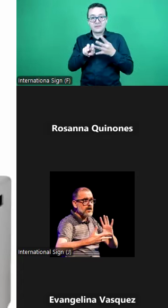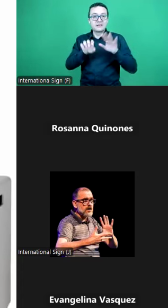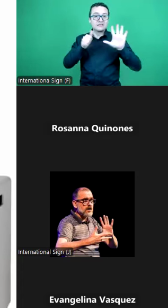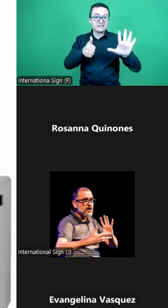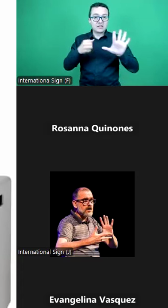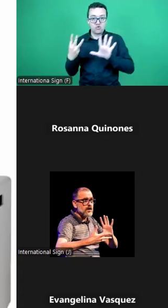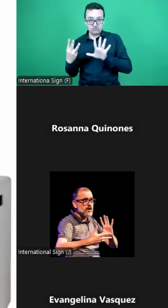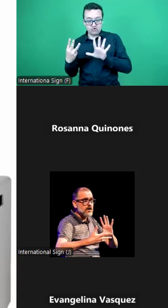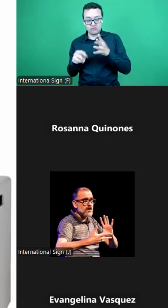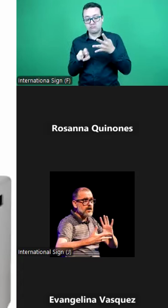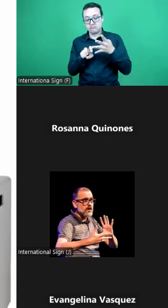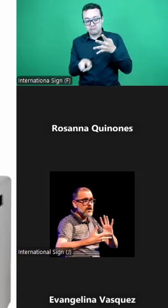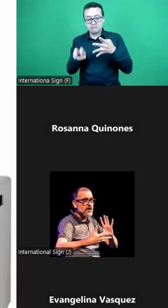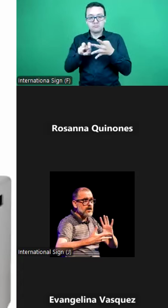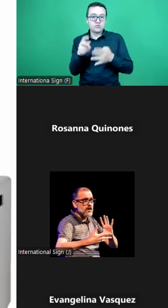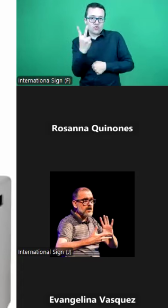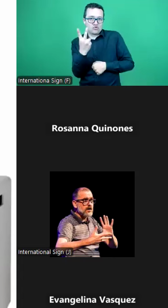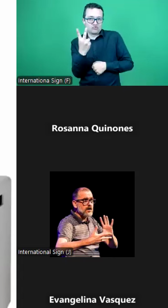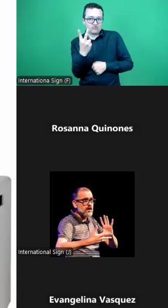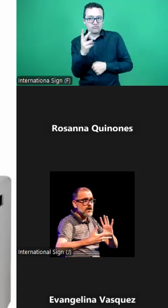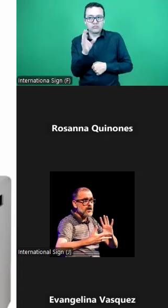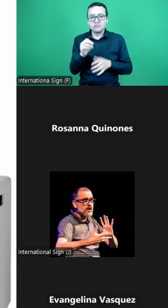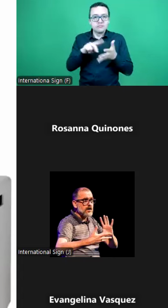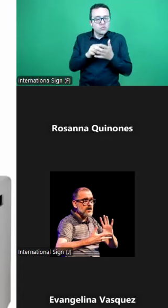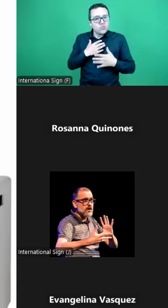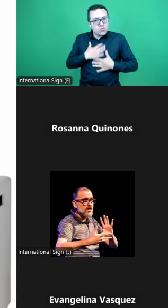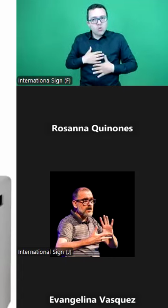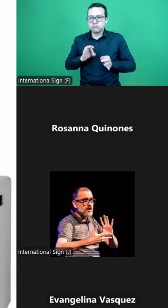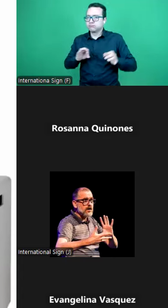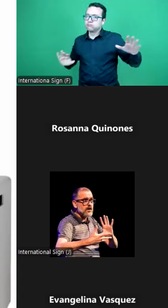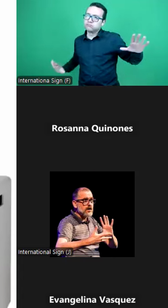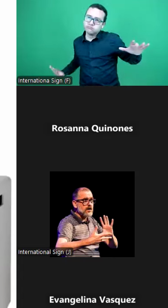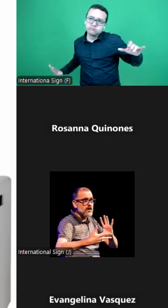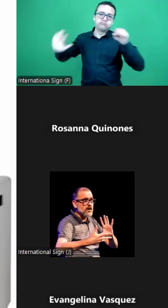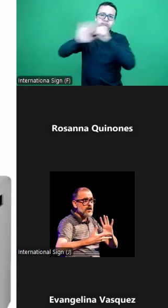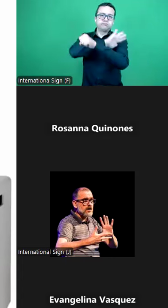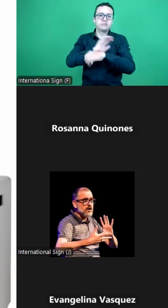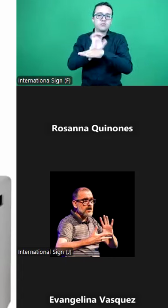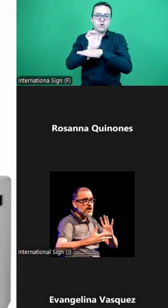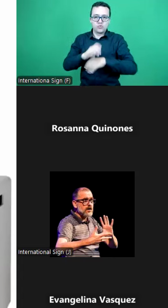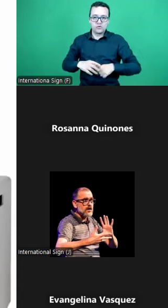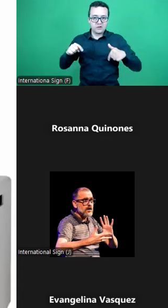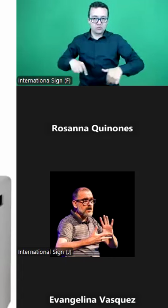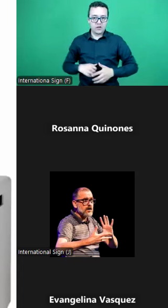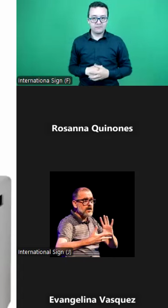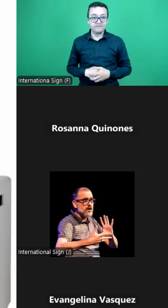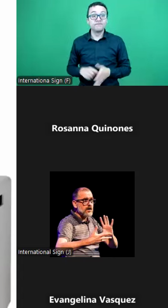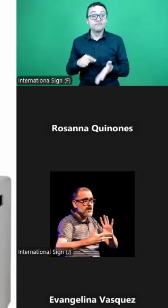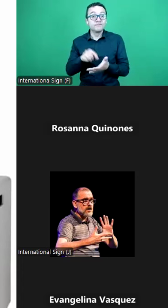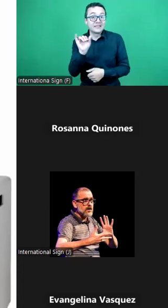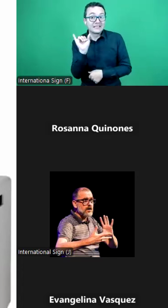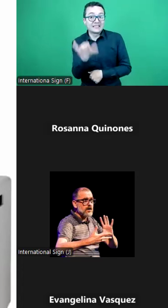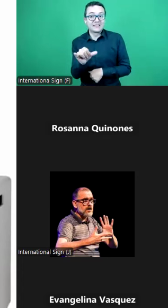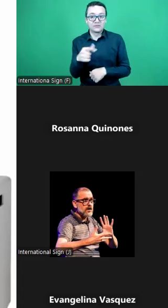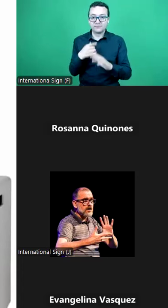atendimento, 68 no segundo nível de atendimento, e tentando cobrir todos os estabelecimentos do país.